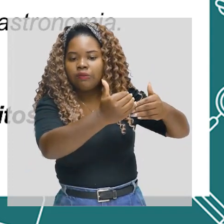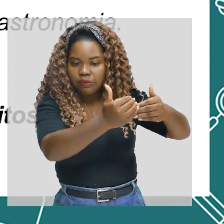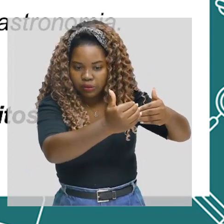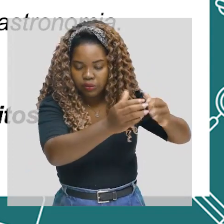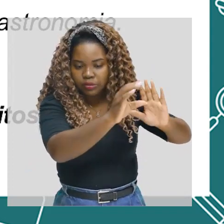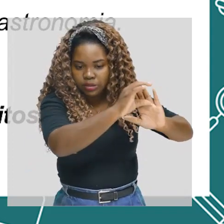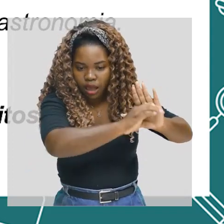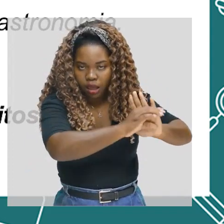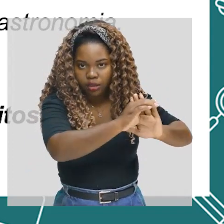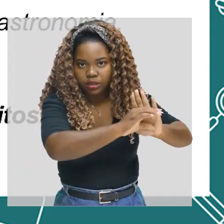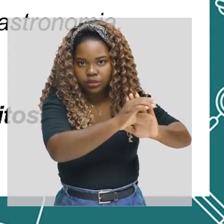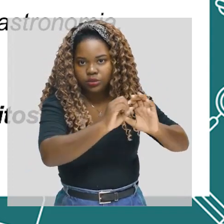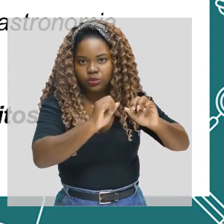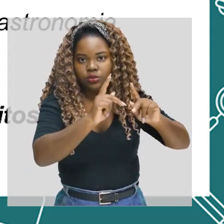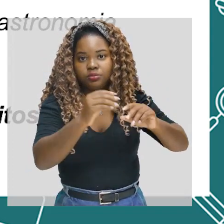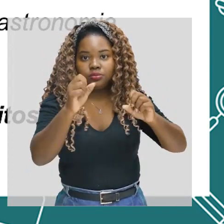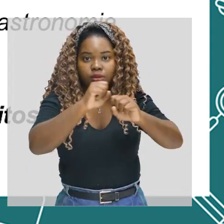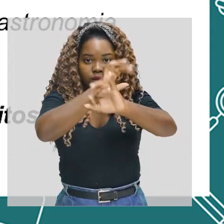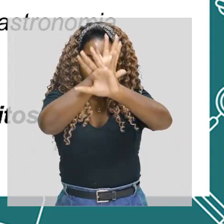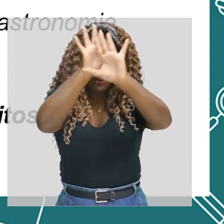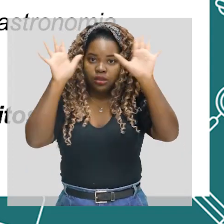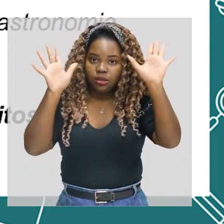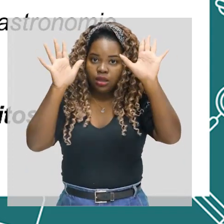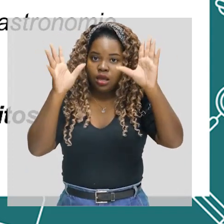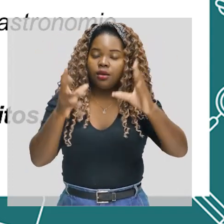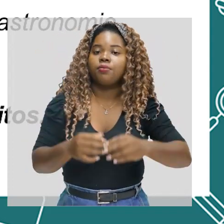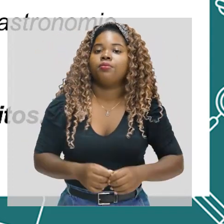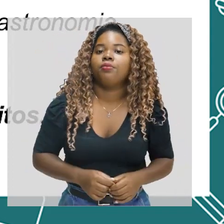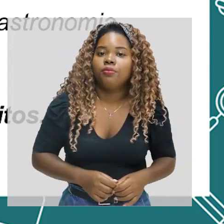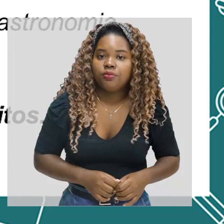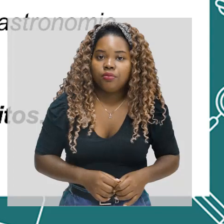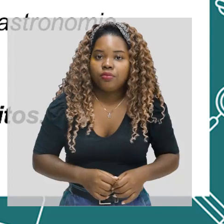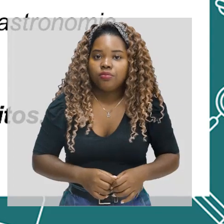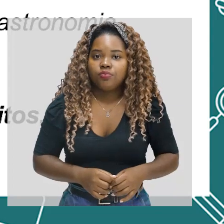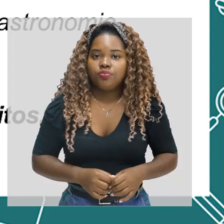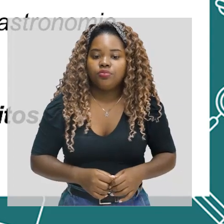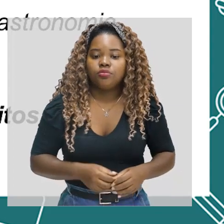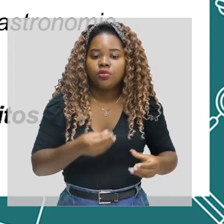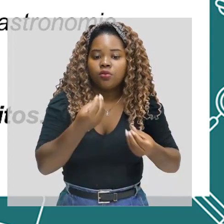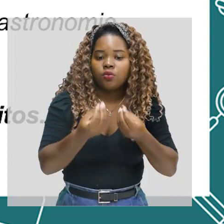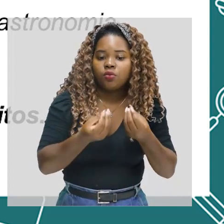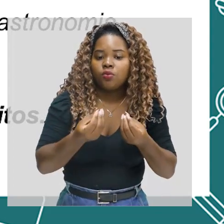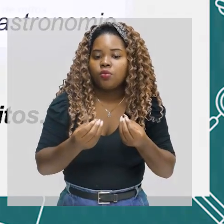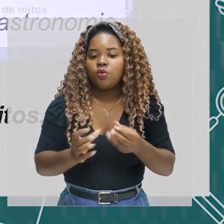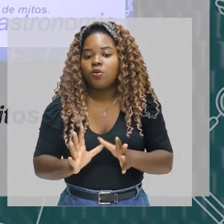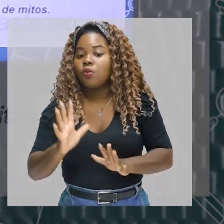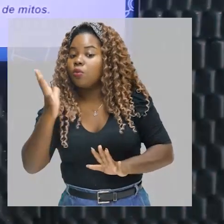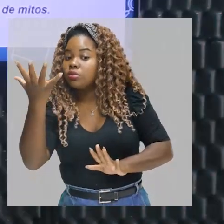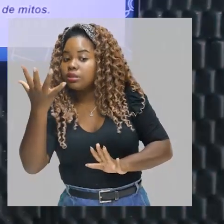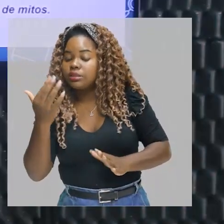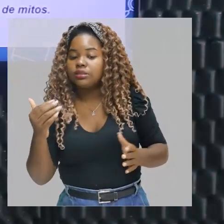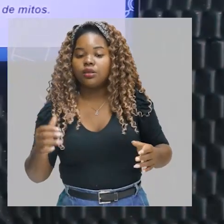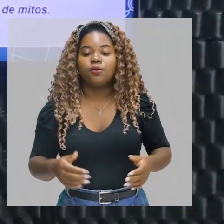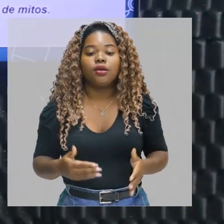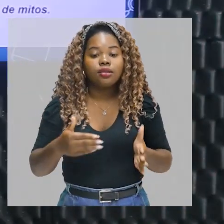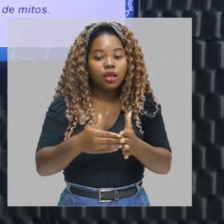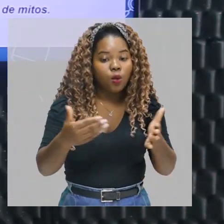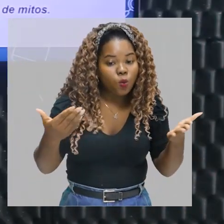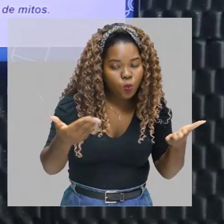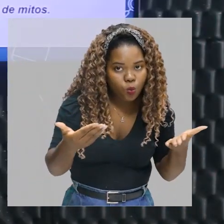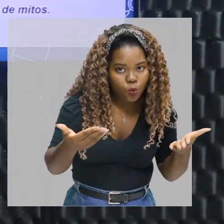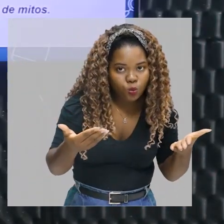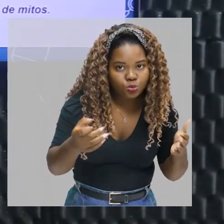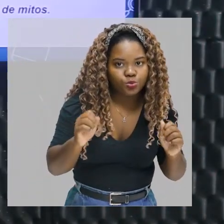desses conceitos para entender de que forma que, né, que ele foi ancorado até hoje em dia, né?